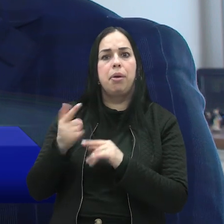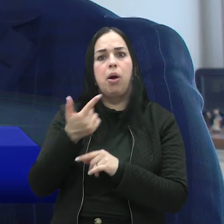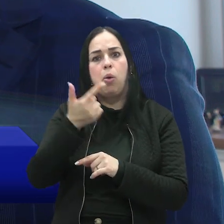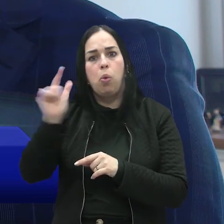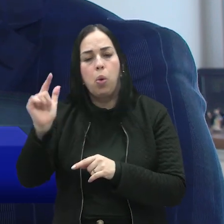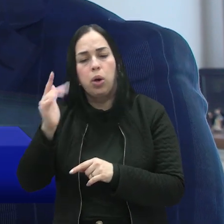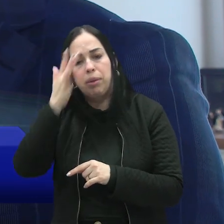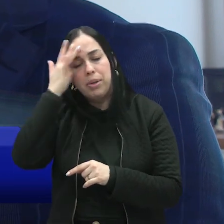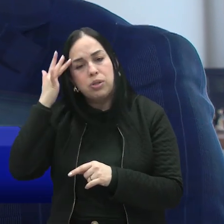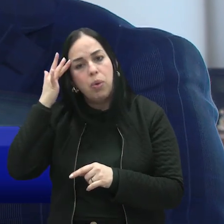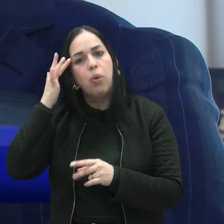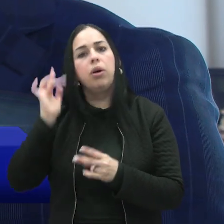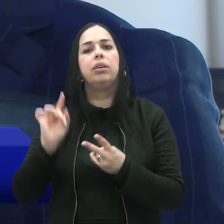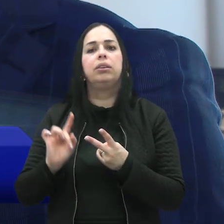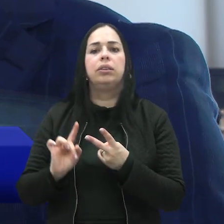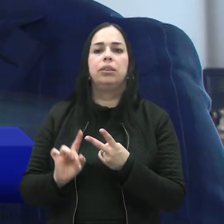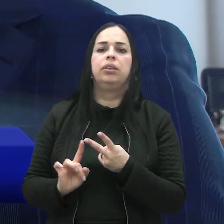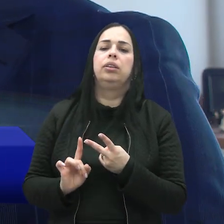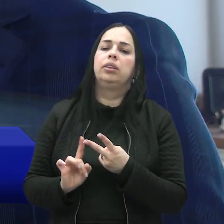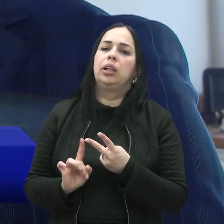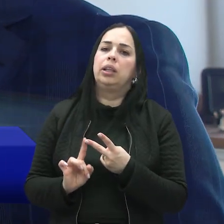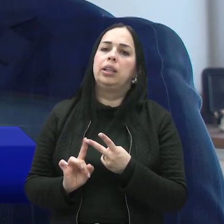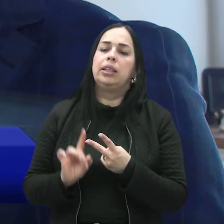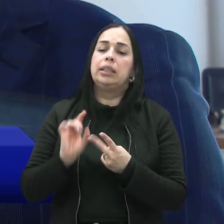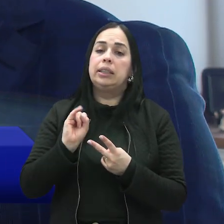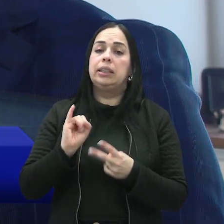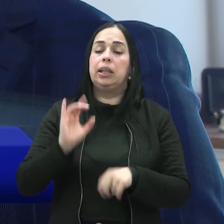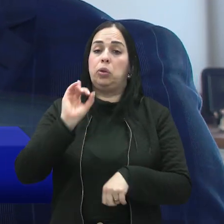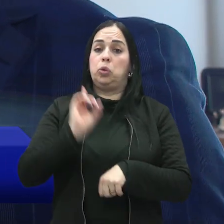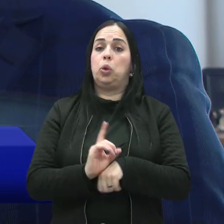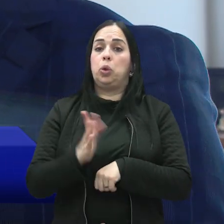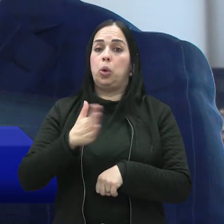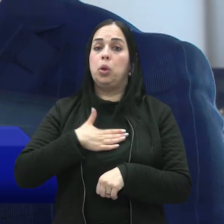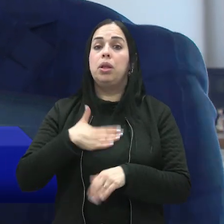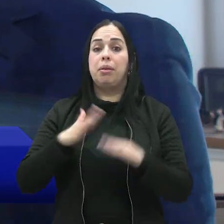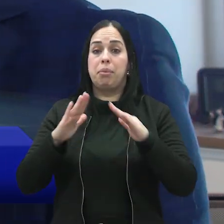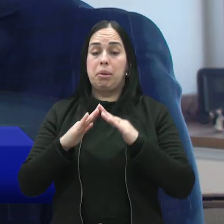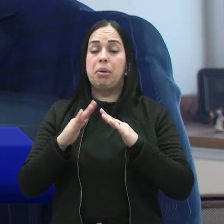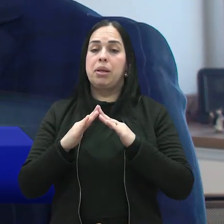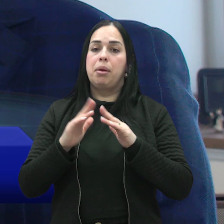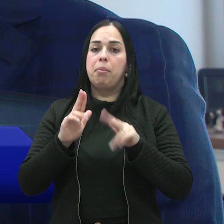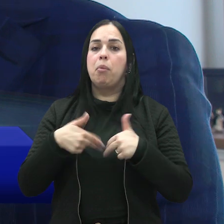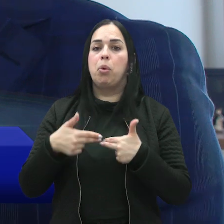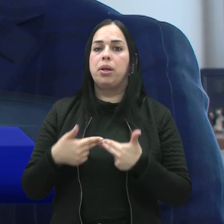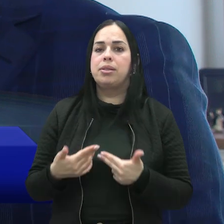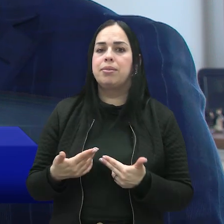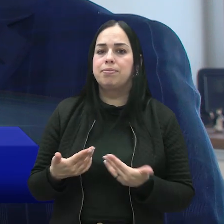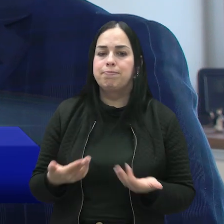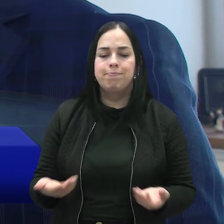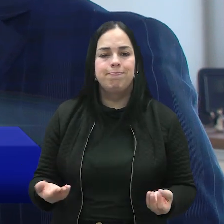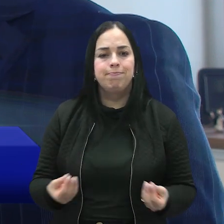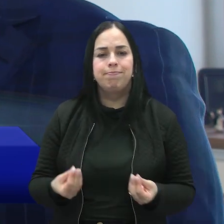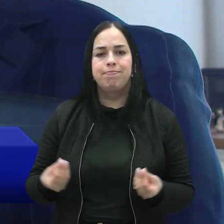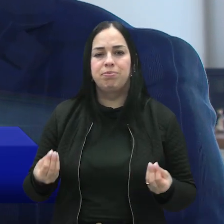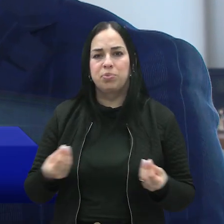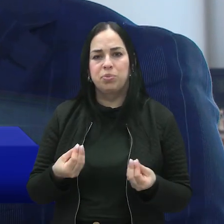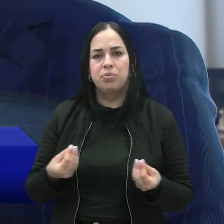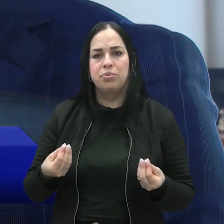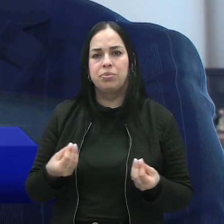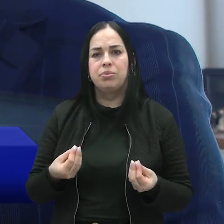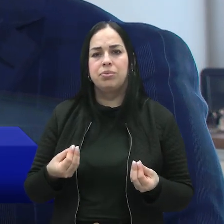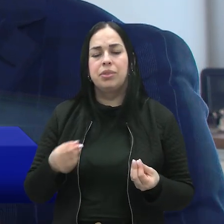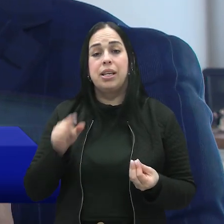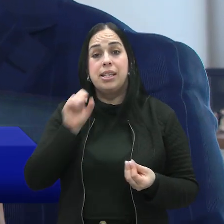que é um caso de investimento nesse ponto, tem toda essa administração, tem todo esse custo. Então, para esse ponto, nessa questão,